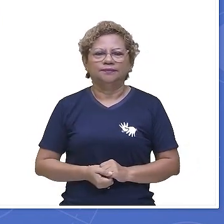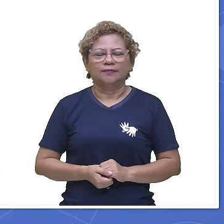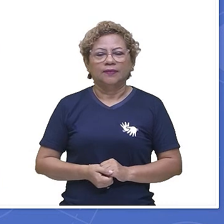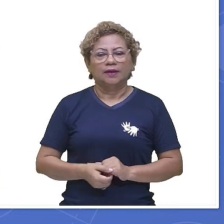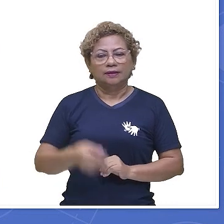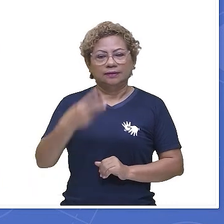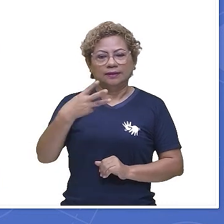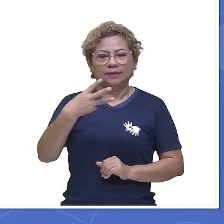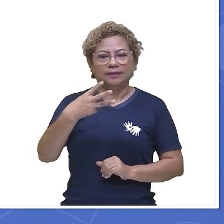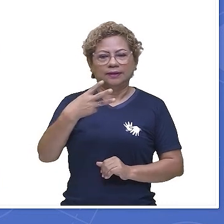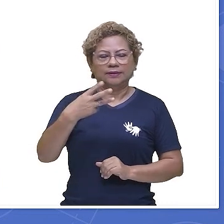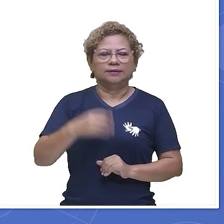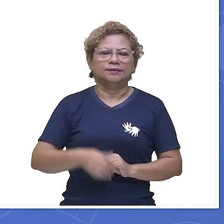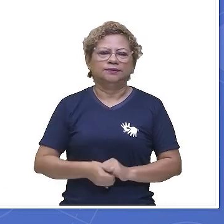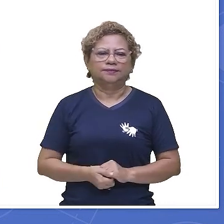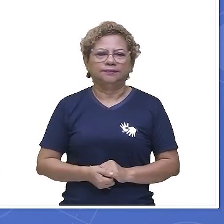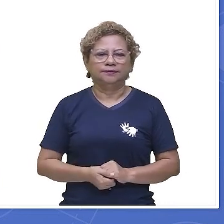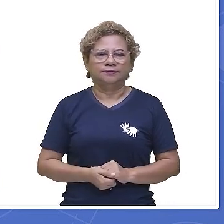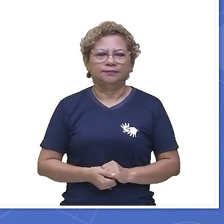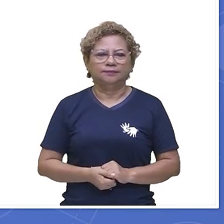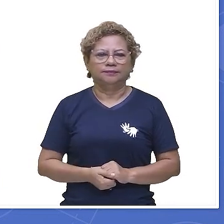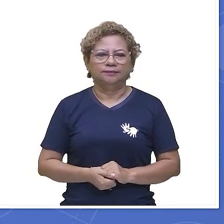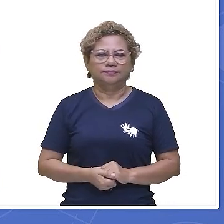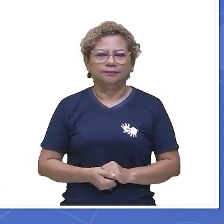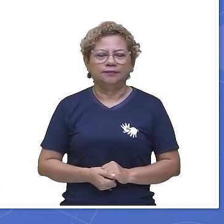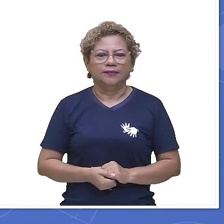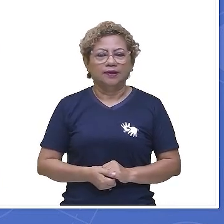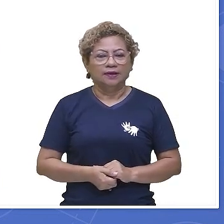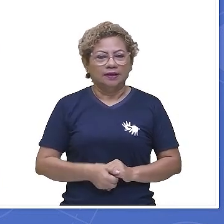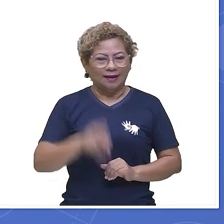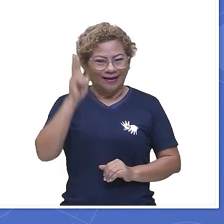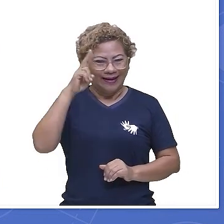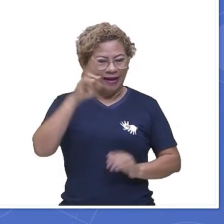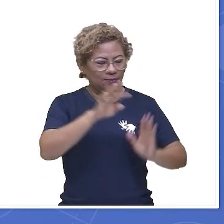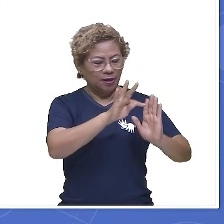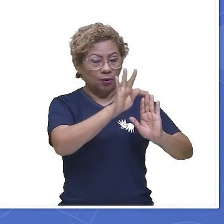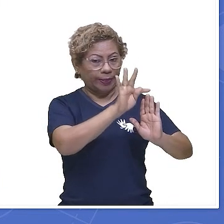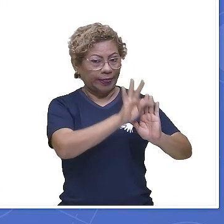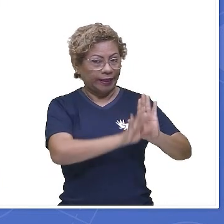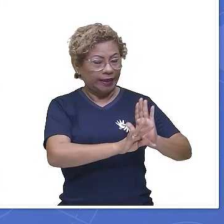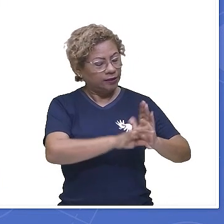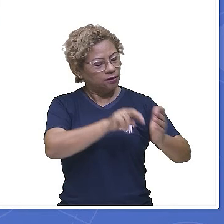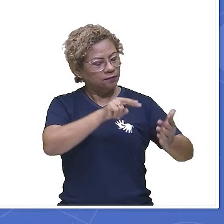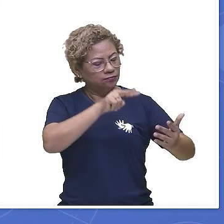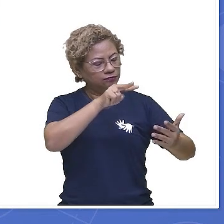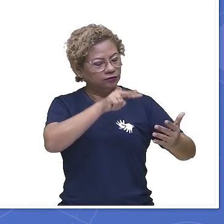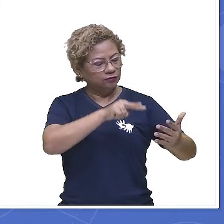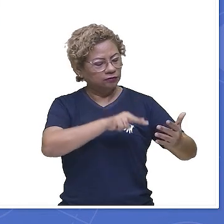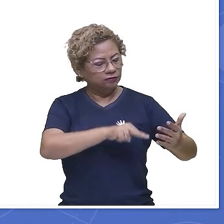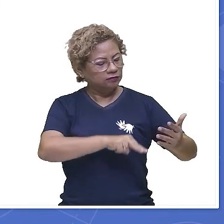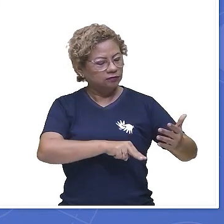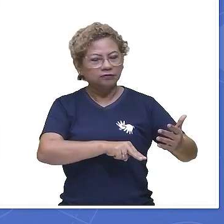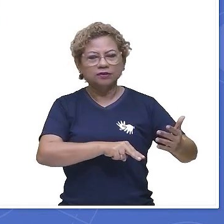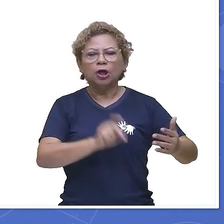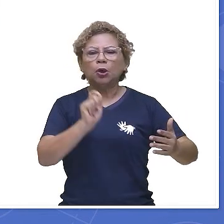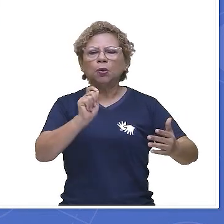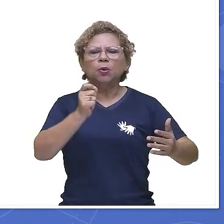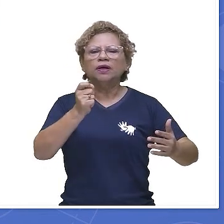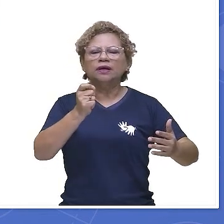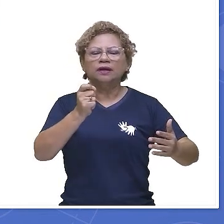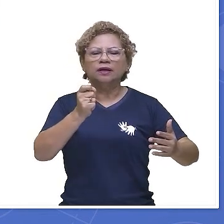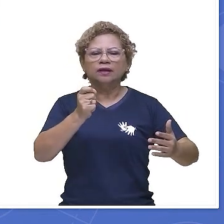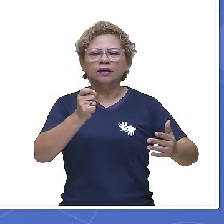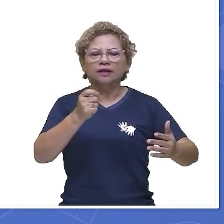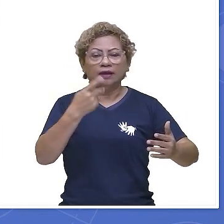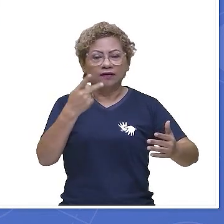3. Na questão número 3 a gente tinha um texto, certo? E nesse texto estava sendo dito o seguinte: hoje eu